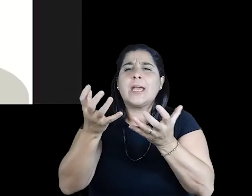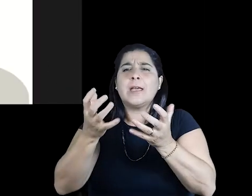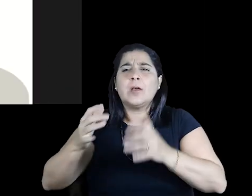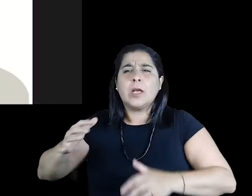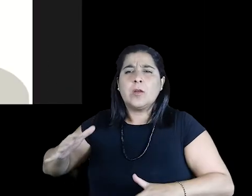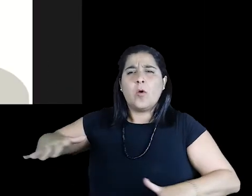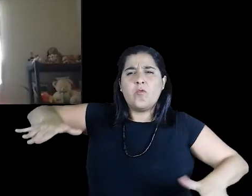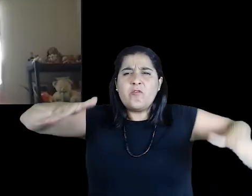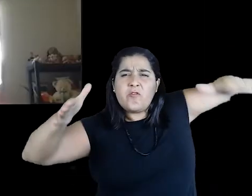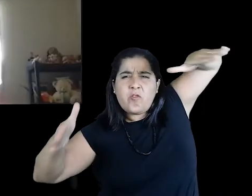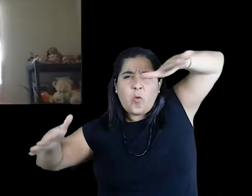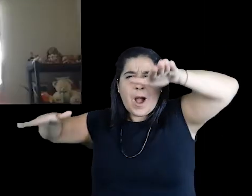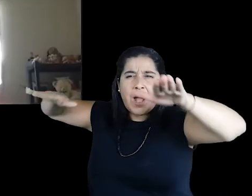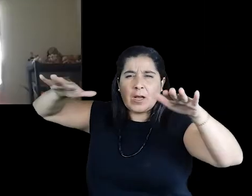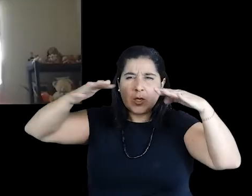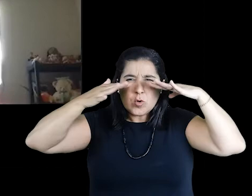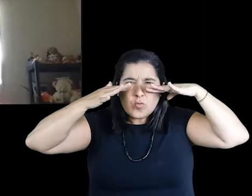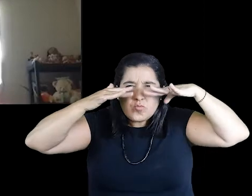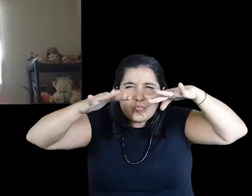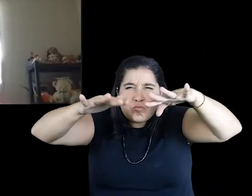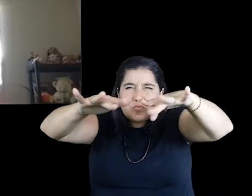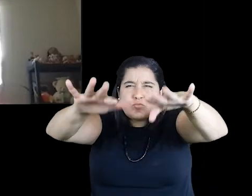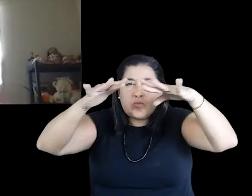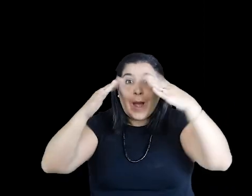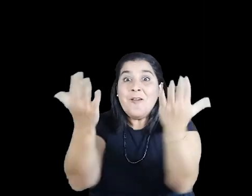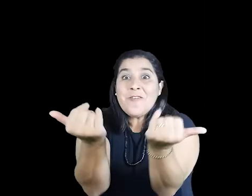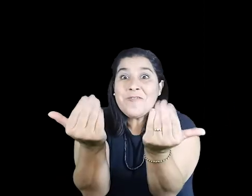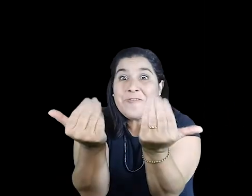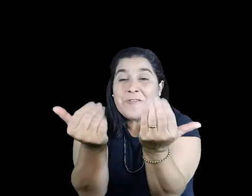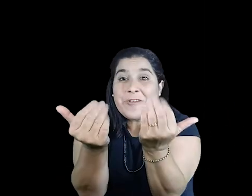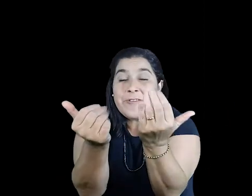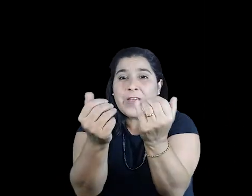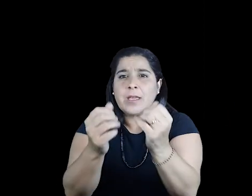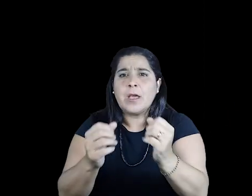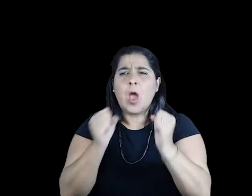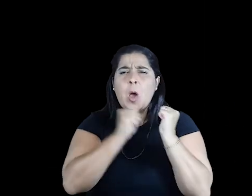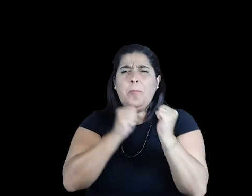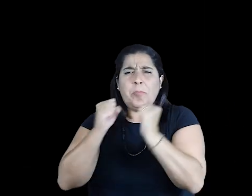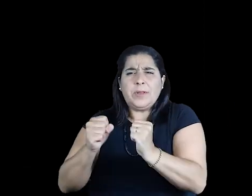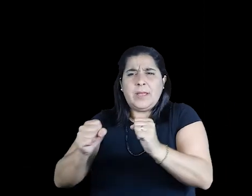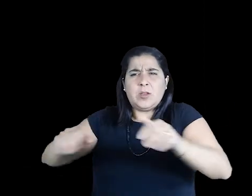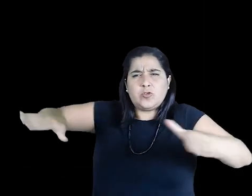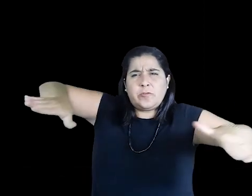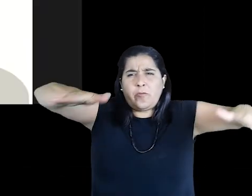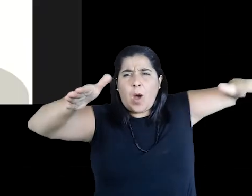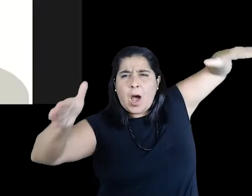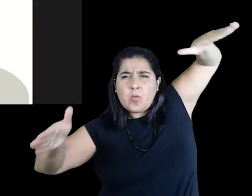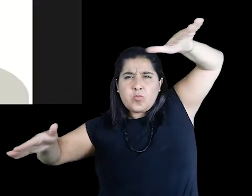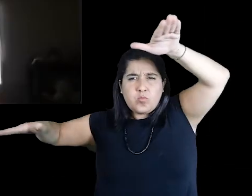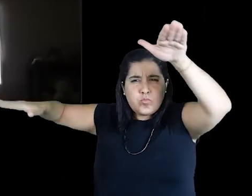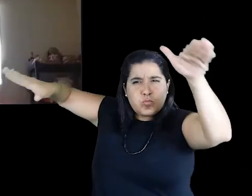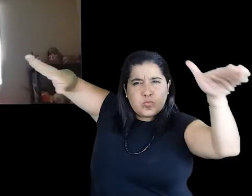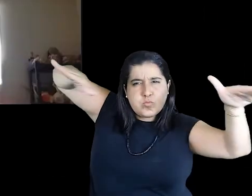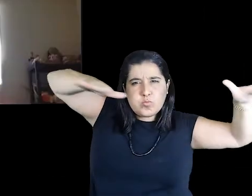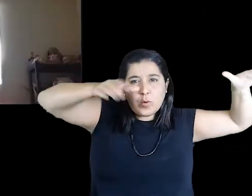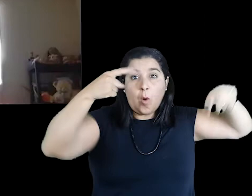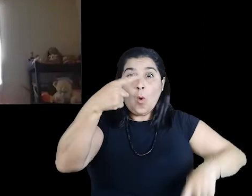laser pelos olhos. Vamos todos! Atenção, poder de voar! Vamos sair da tela